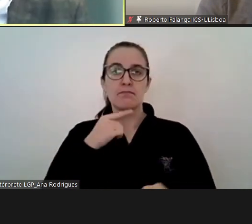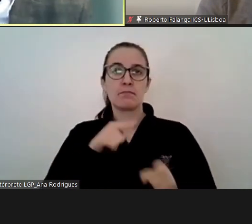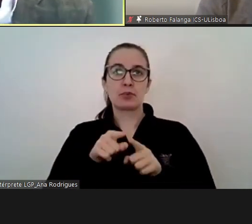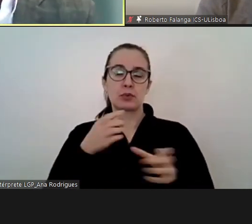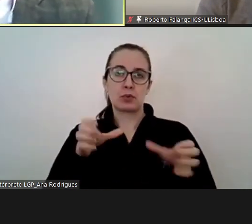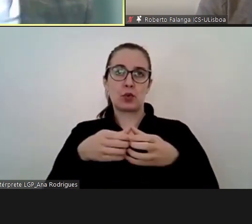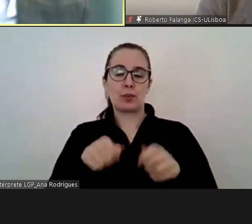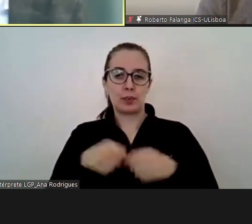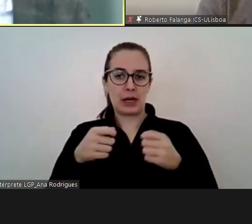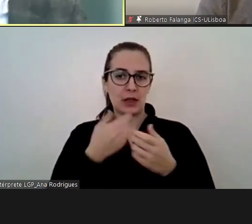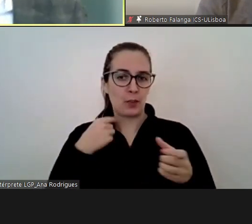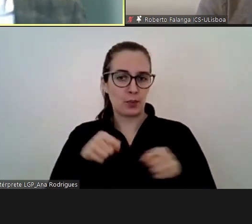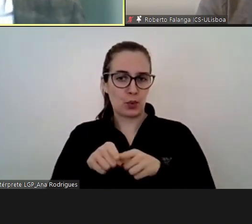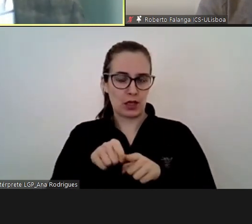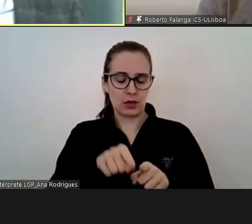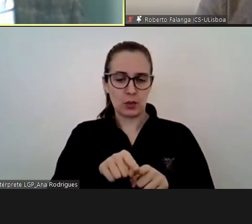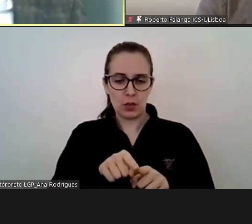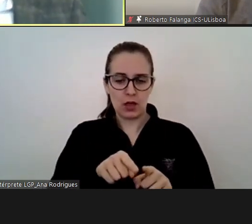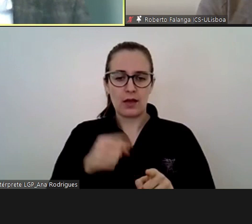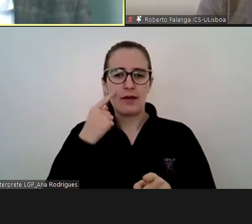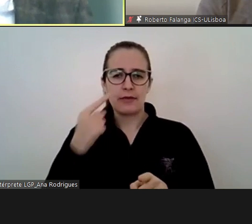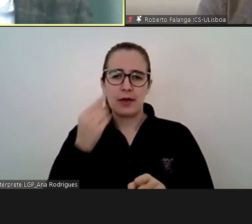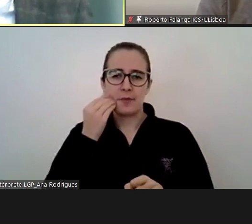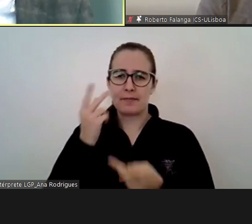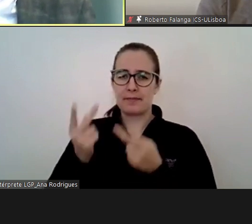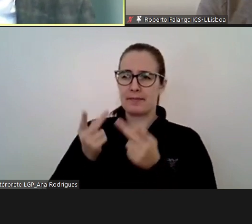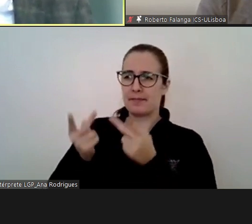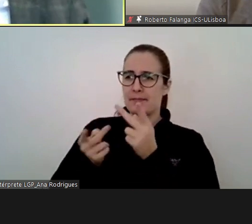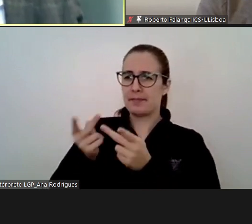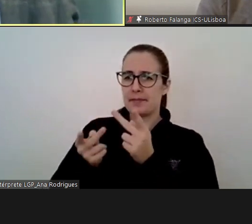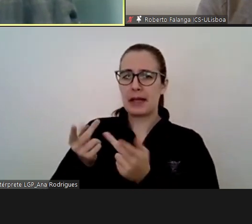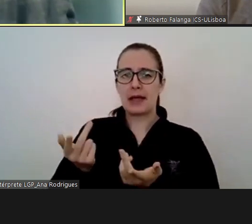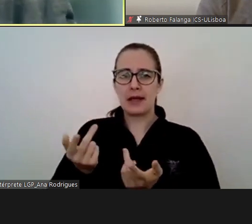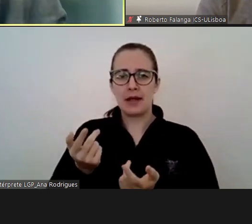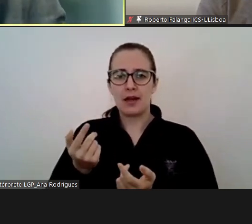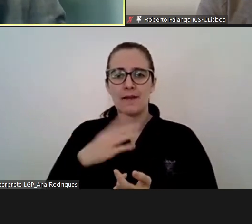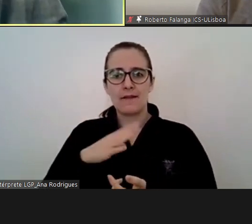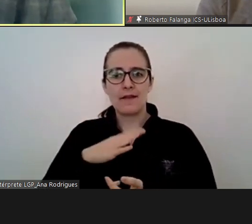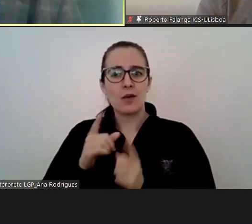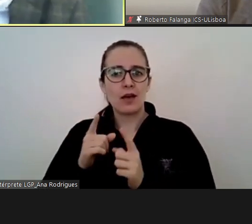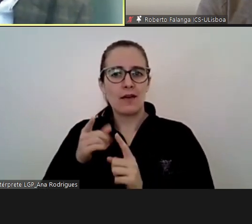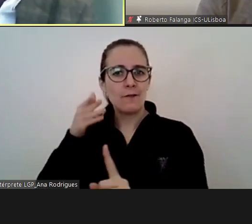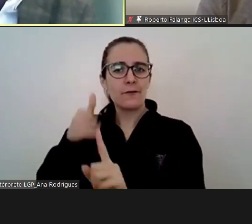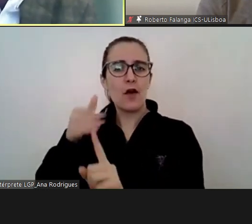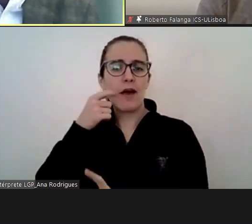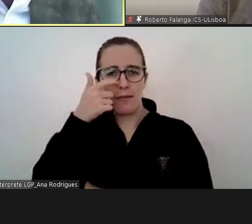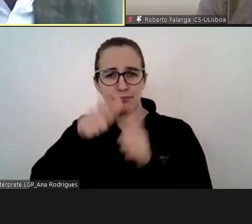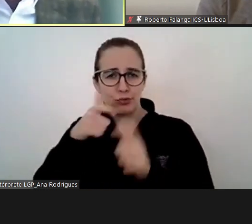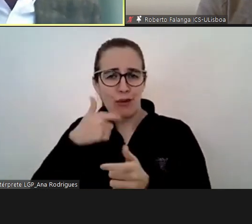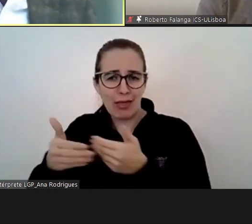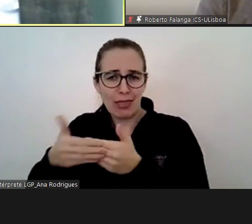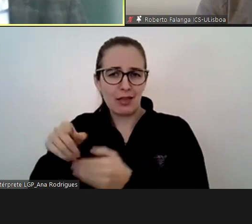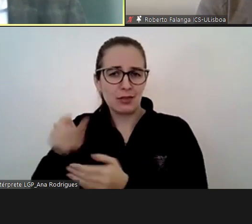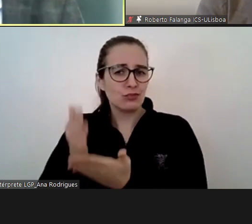aos incentivos e à racionalidade eleitoral, cada vez se concentram mais no voto envelhecido, porque é o voto que